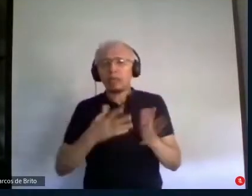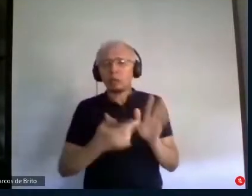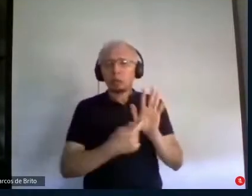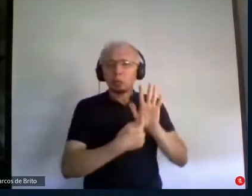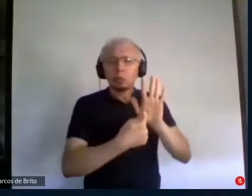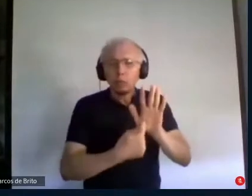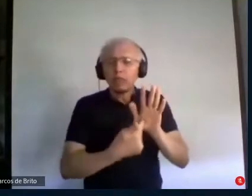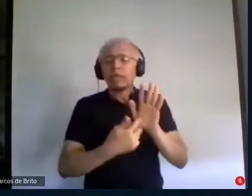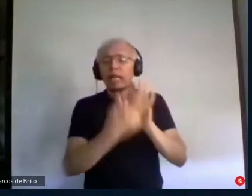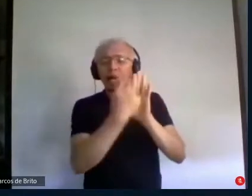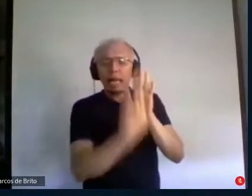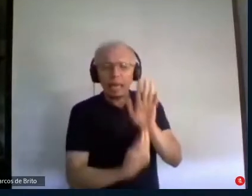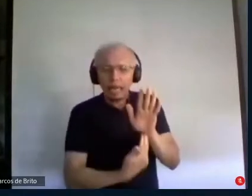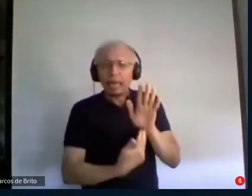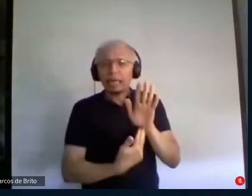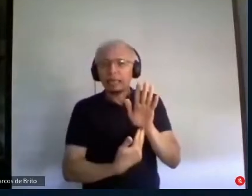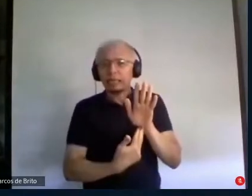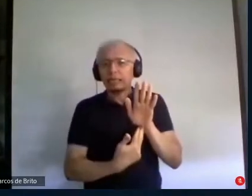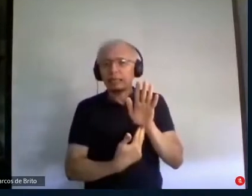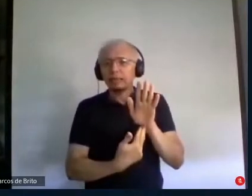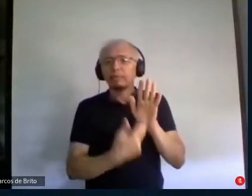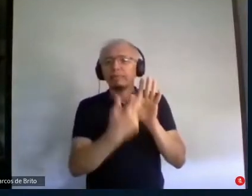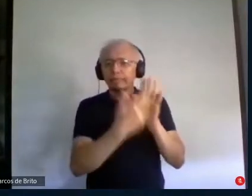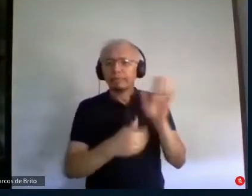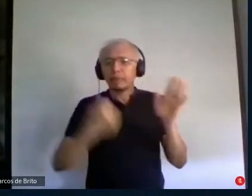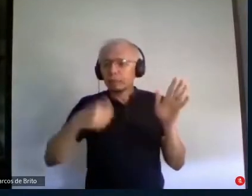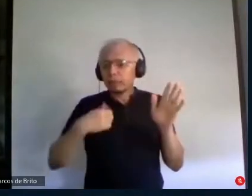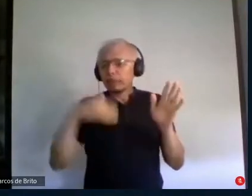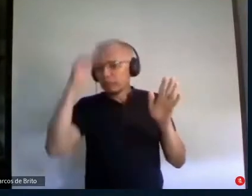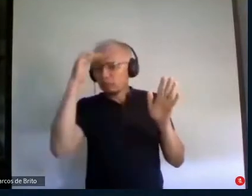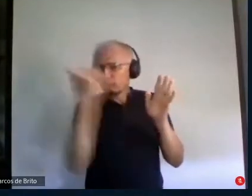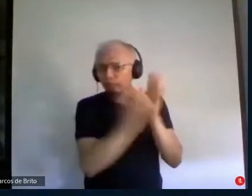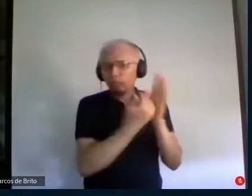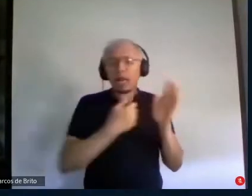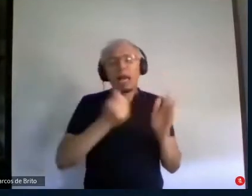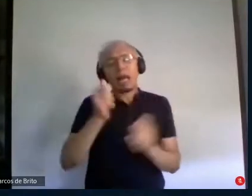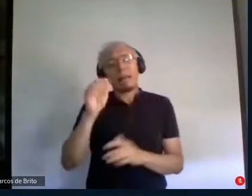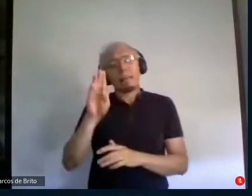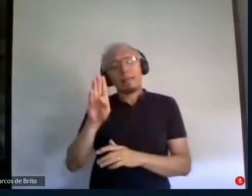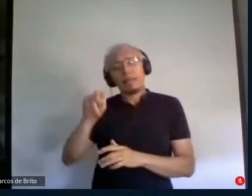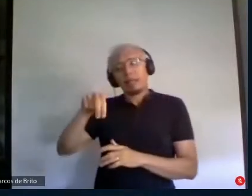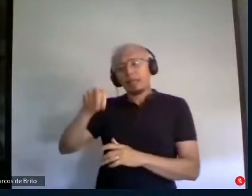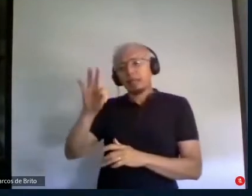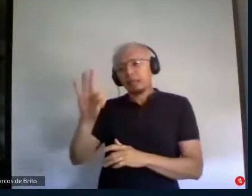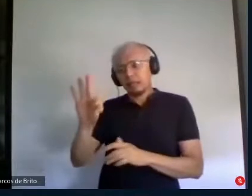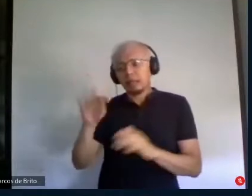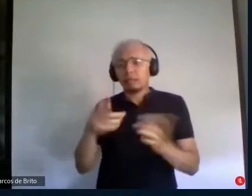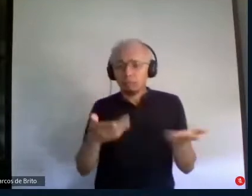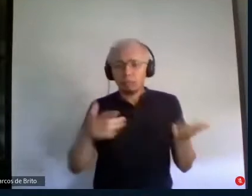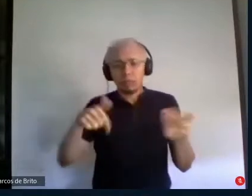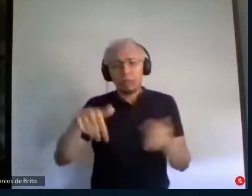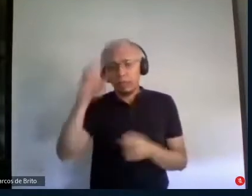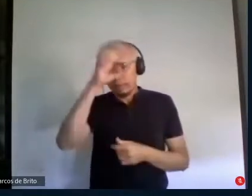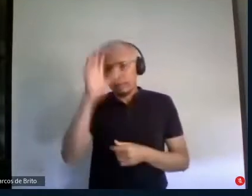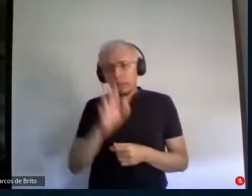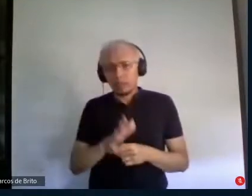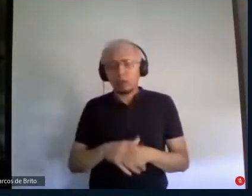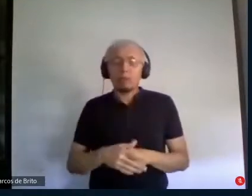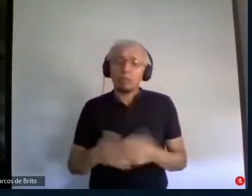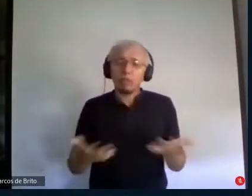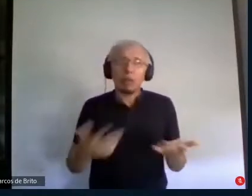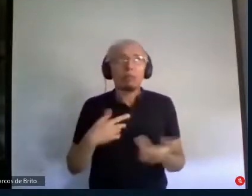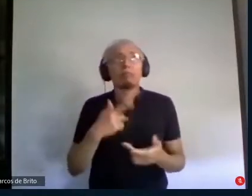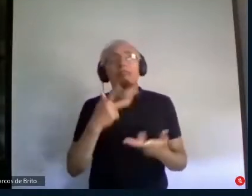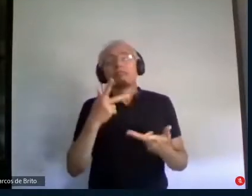das regras seguimos na ABNT, né, aqui no Brasil. Então, eu quero que você dê um